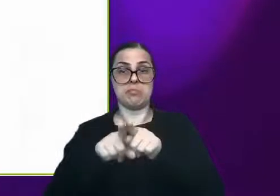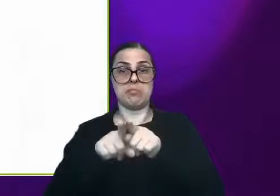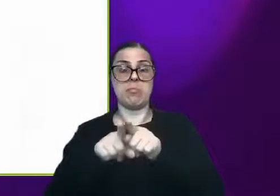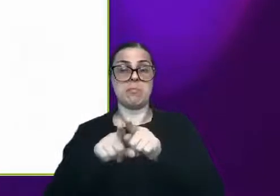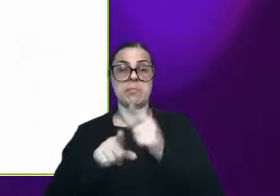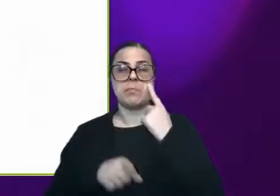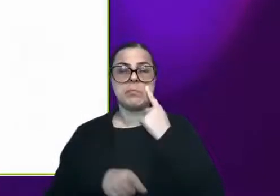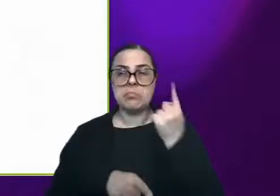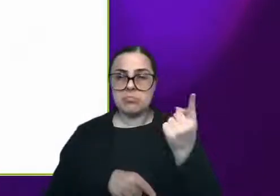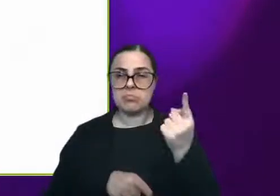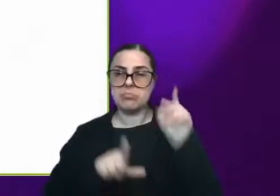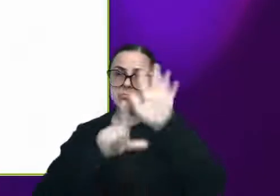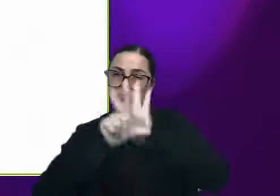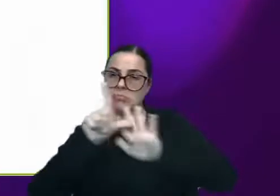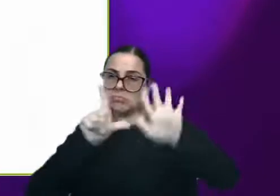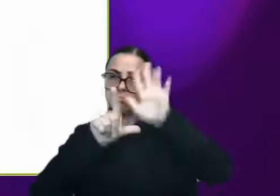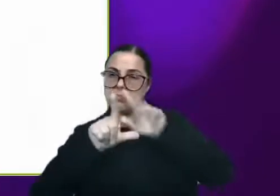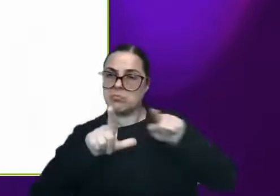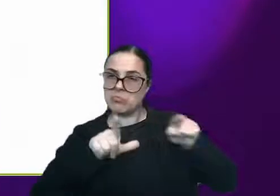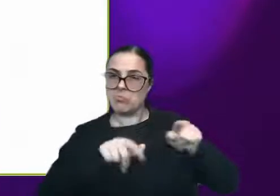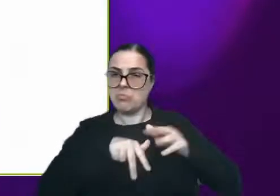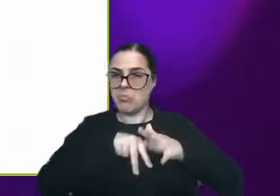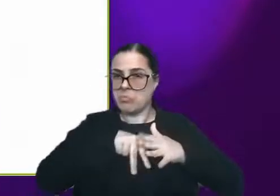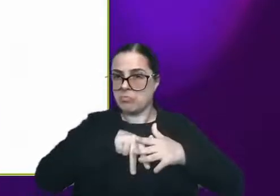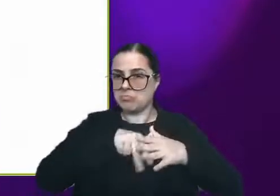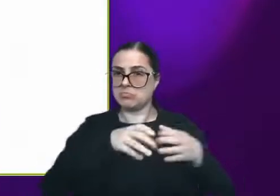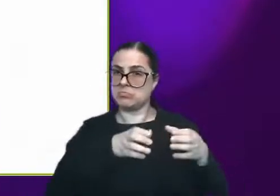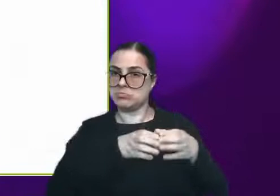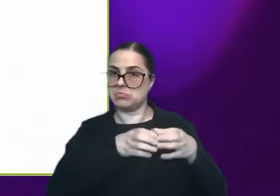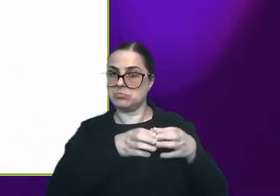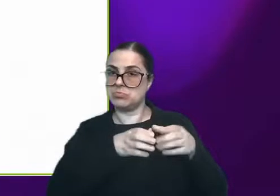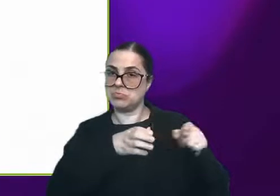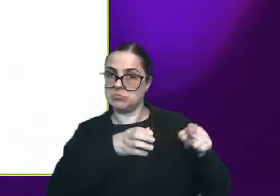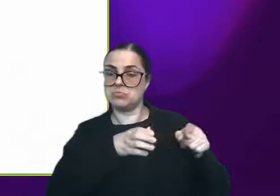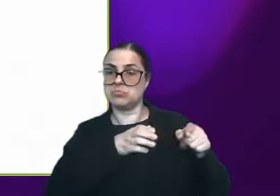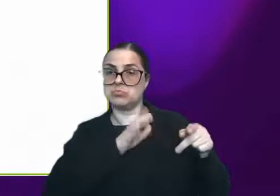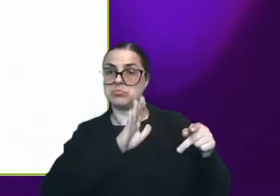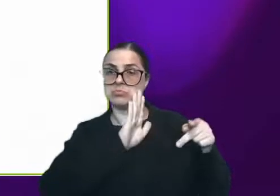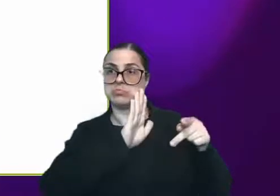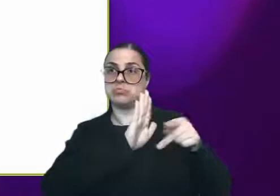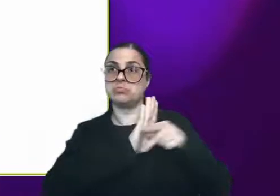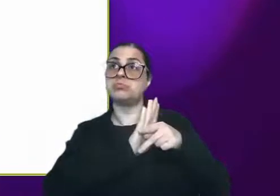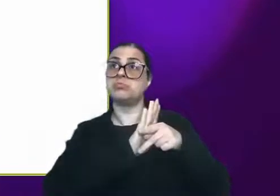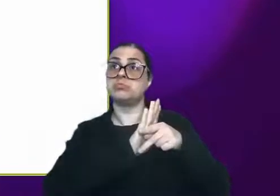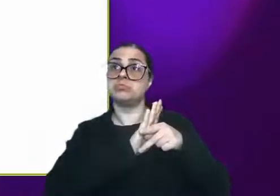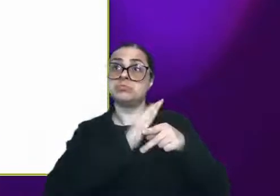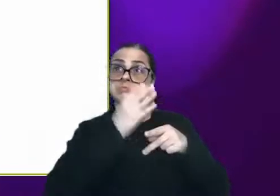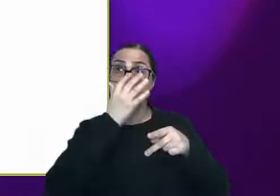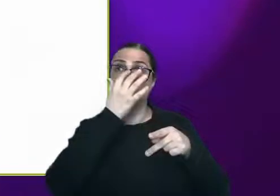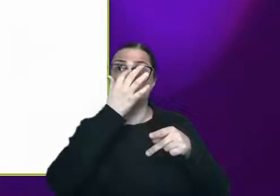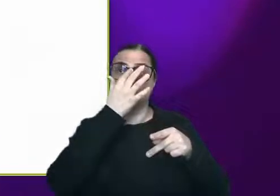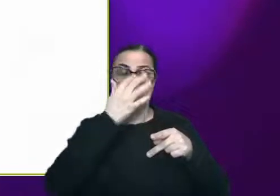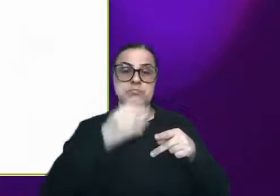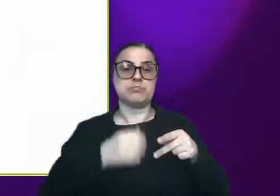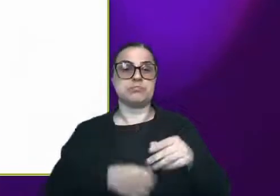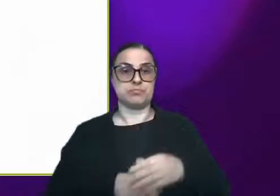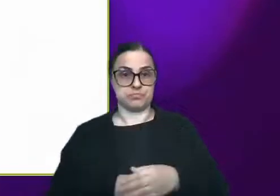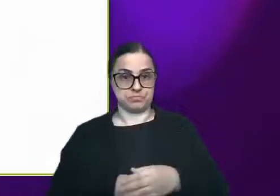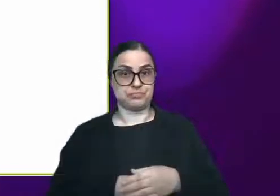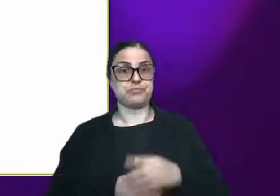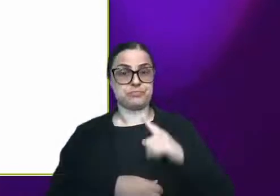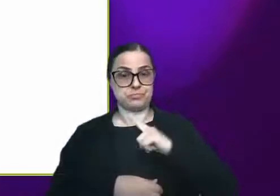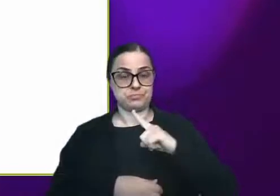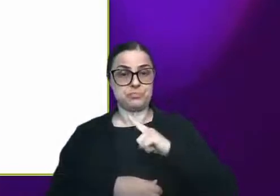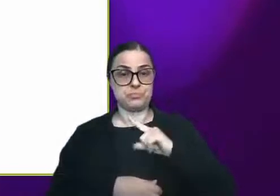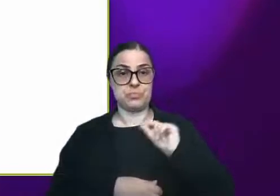a Ligans, como vemos nesse caso, vemos pacientes que pertencem ao Q1, ao Q2 e